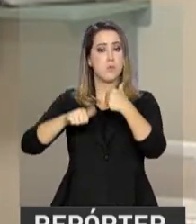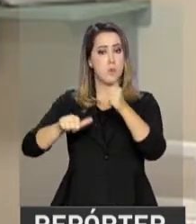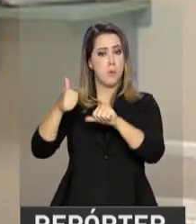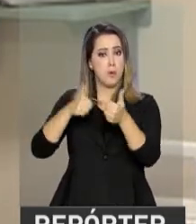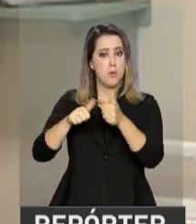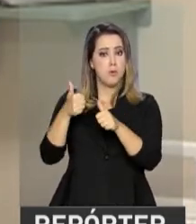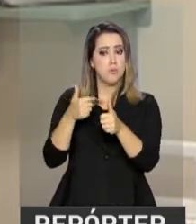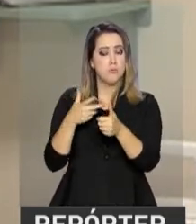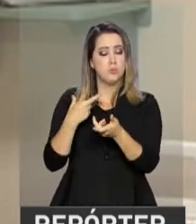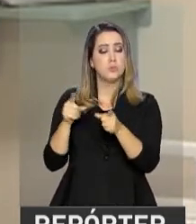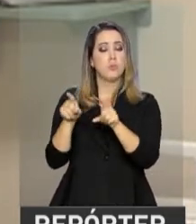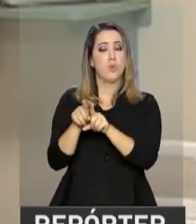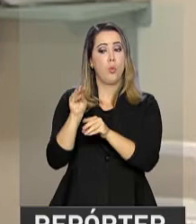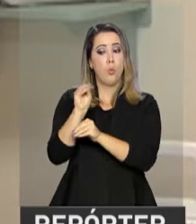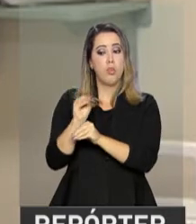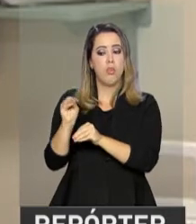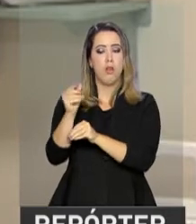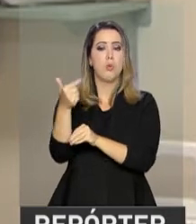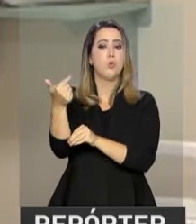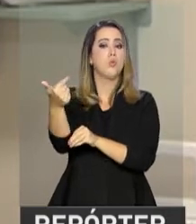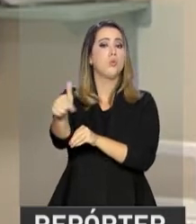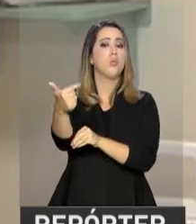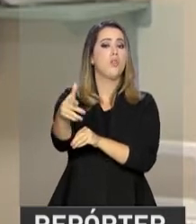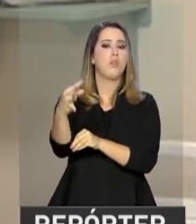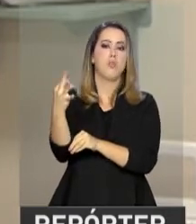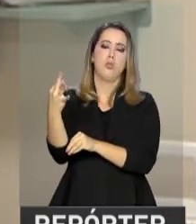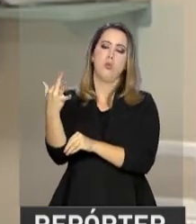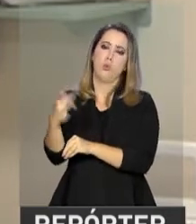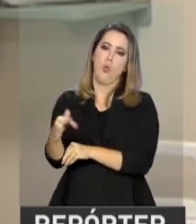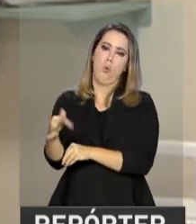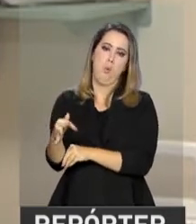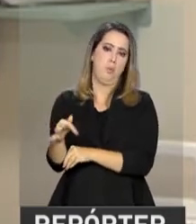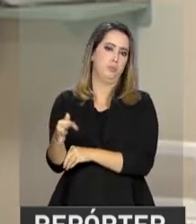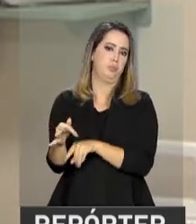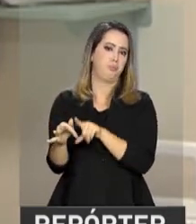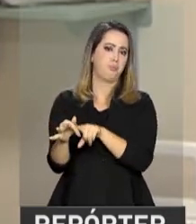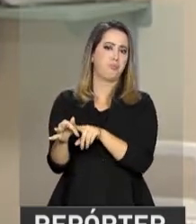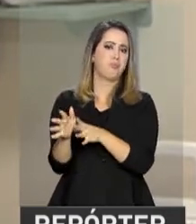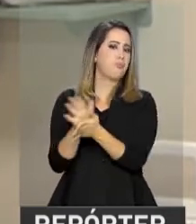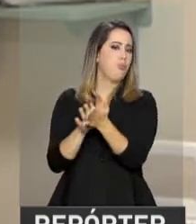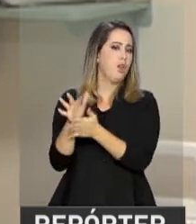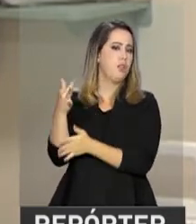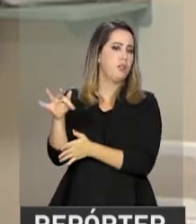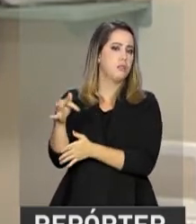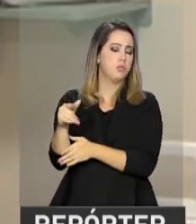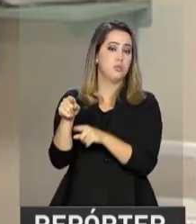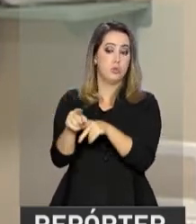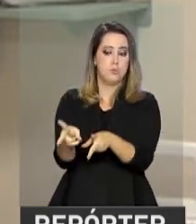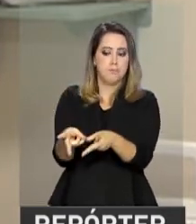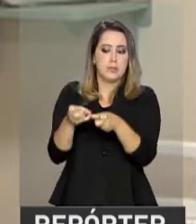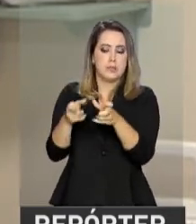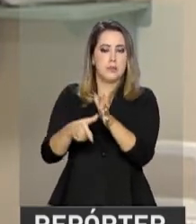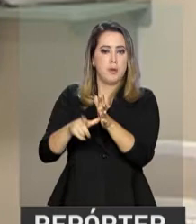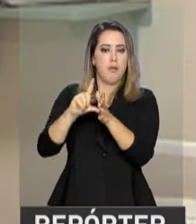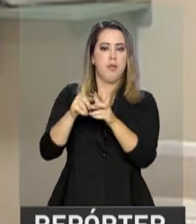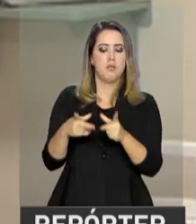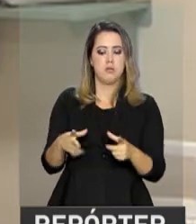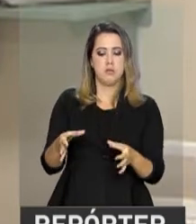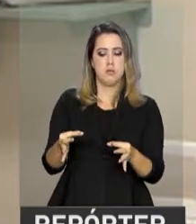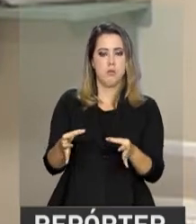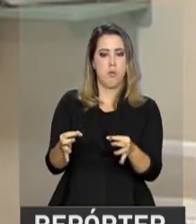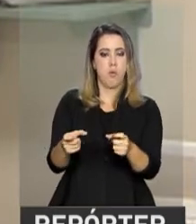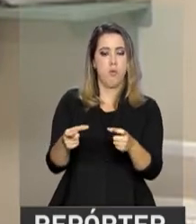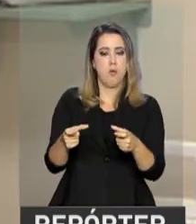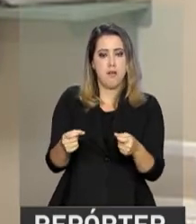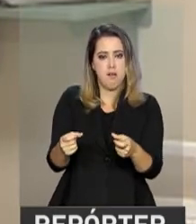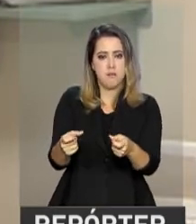anestesiologia. E esse centro, além de fazer o diagnóstico e incentivar a questão do diagnóstico precoce do câncer de próstata, vai fazer